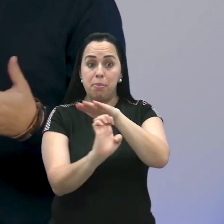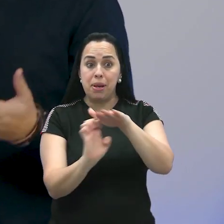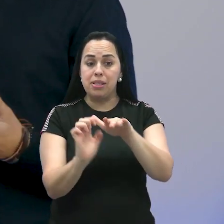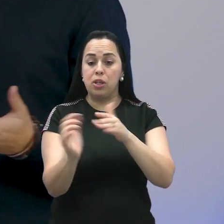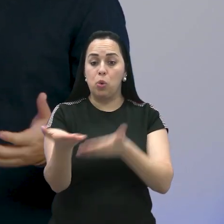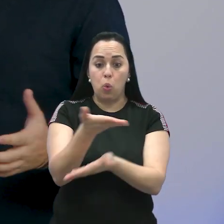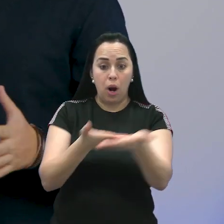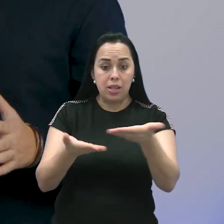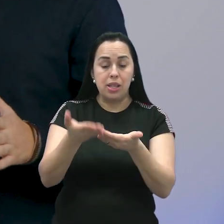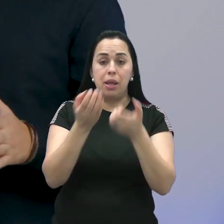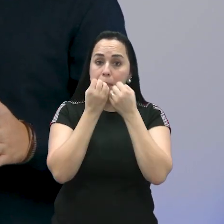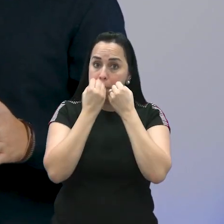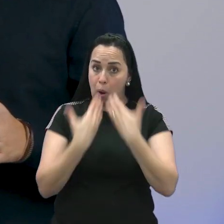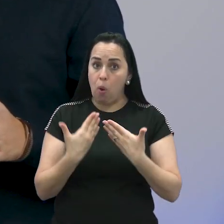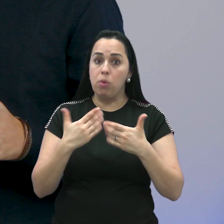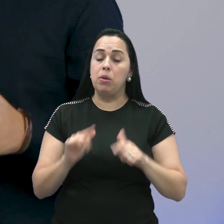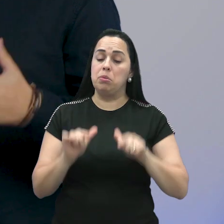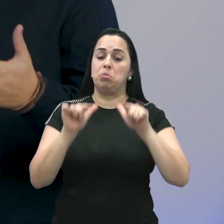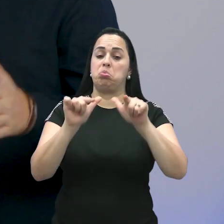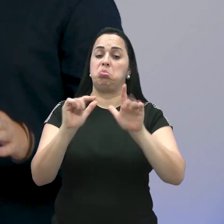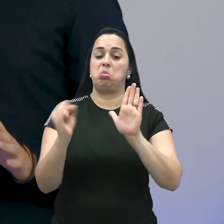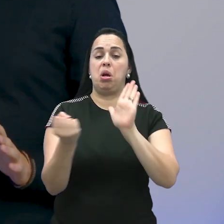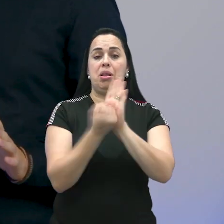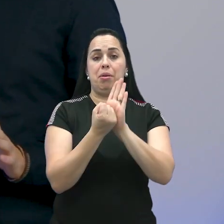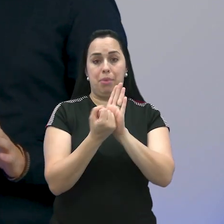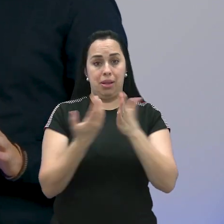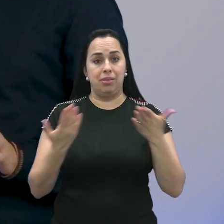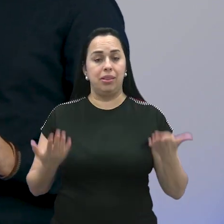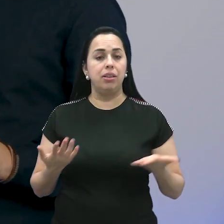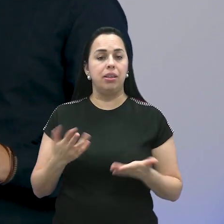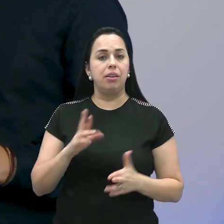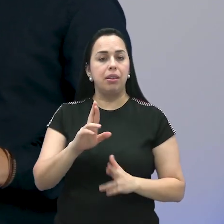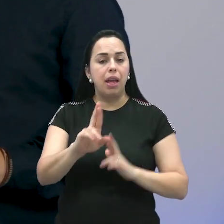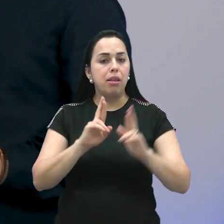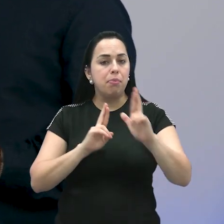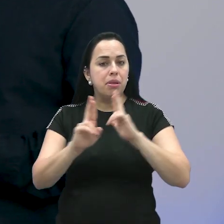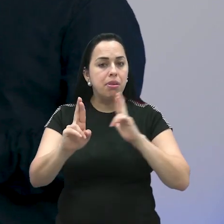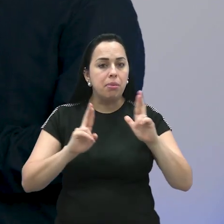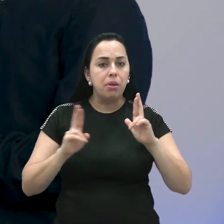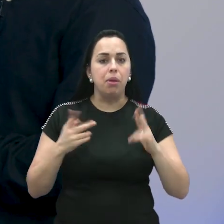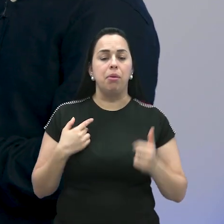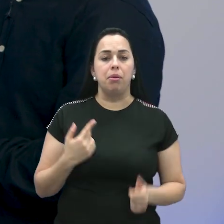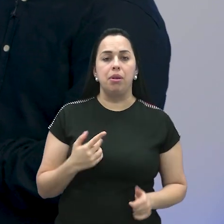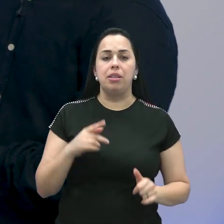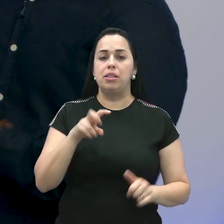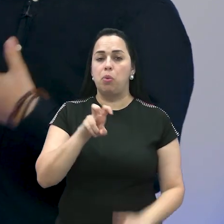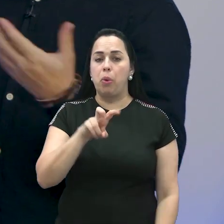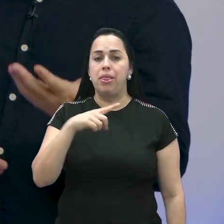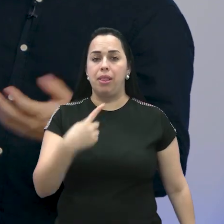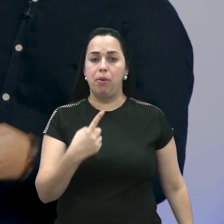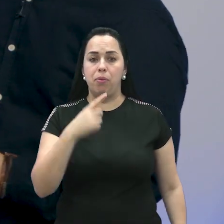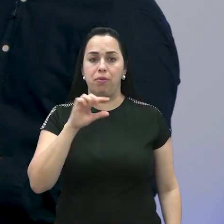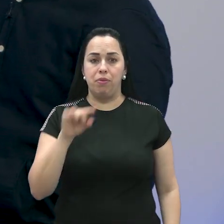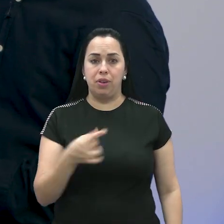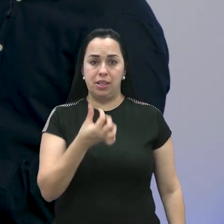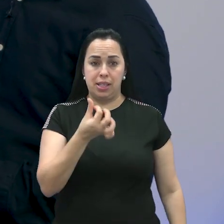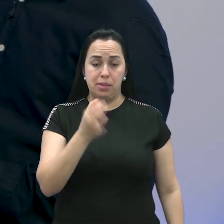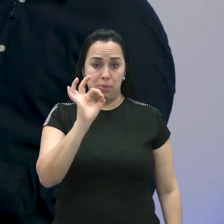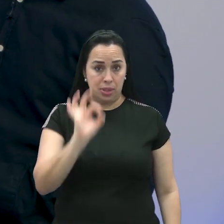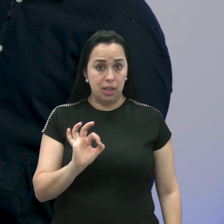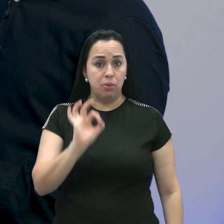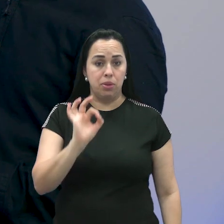e certifica organizações que oferecem um bom ambiente de trabalho. E olha só, um pouco mais da metade das